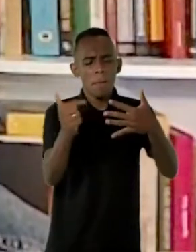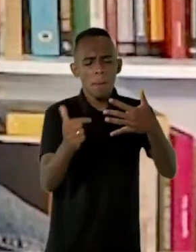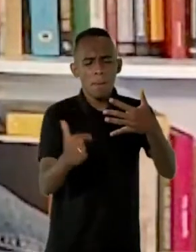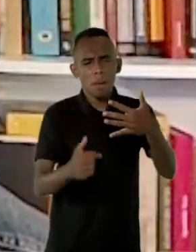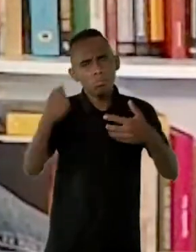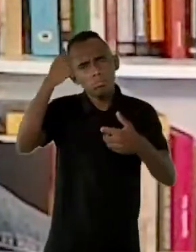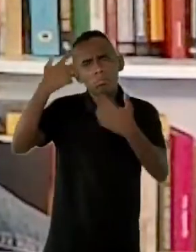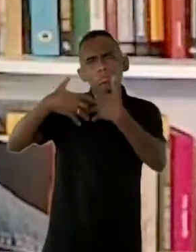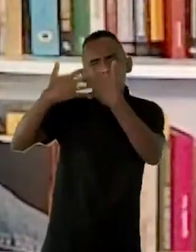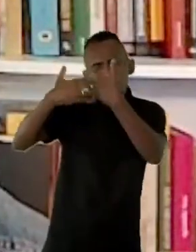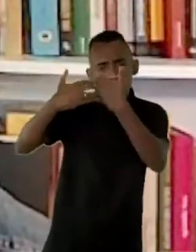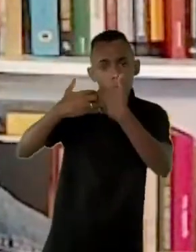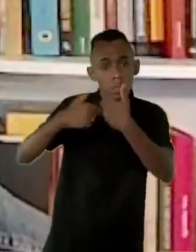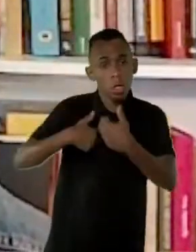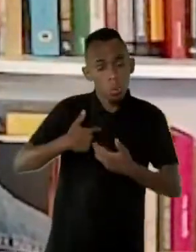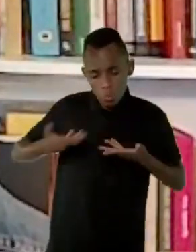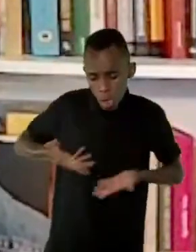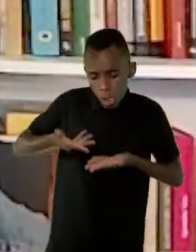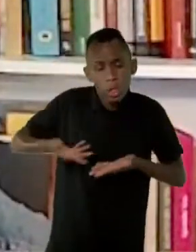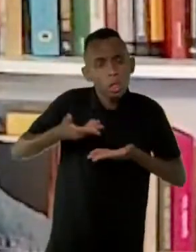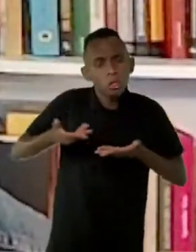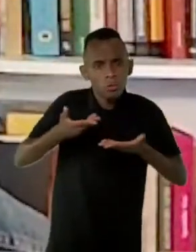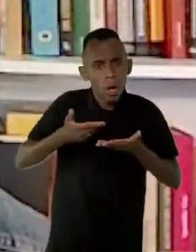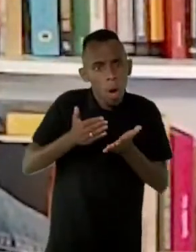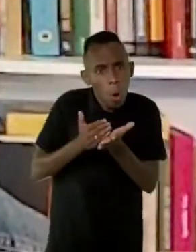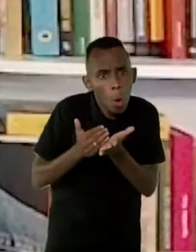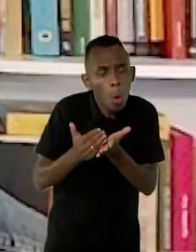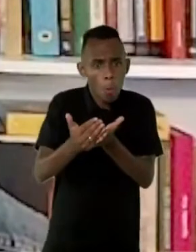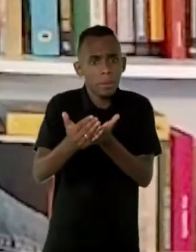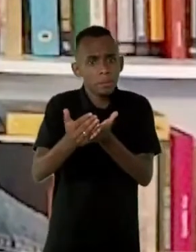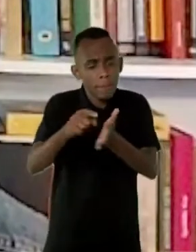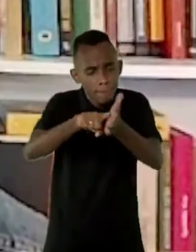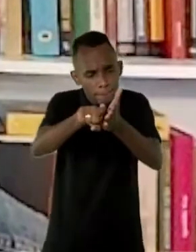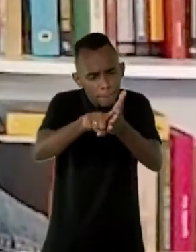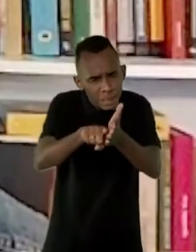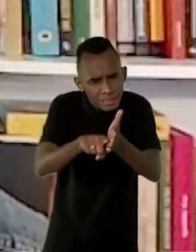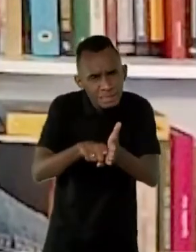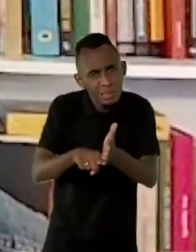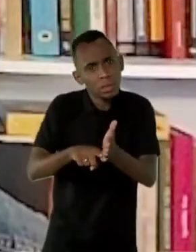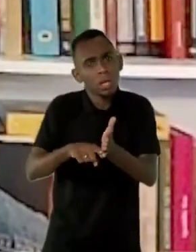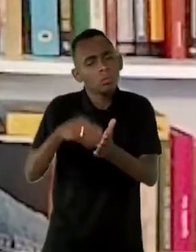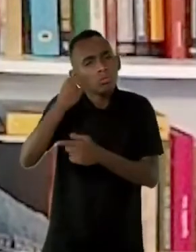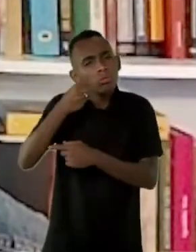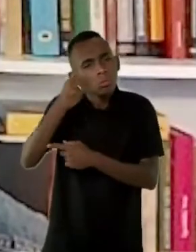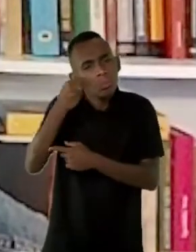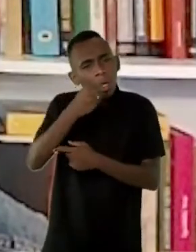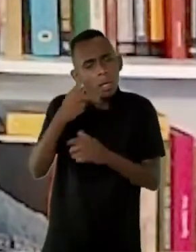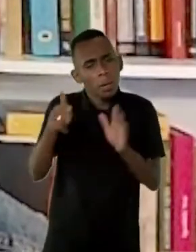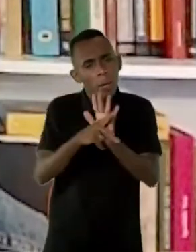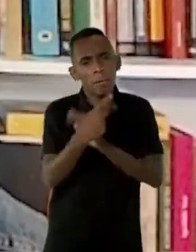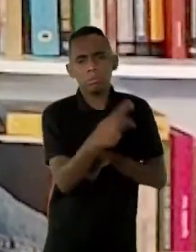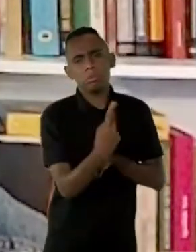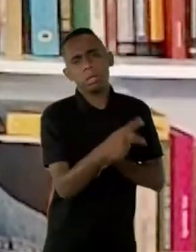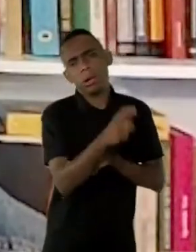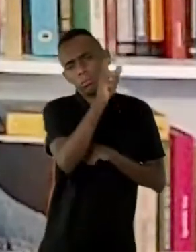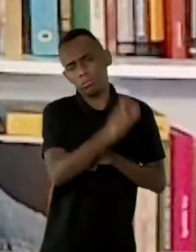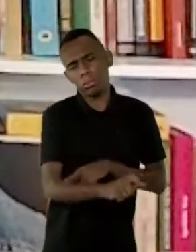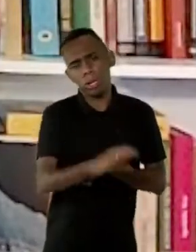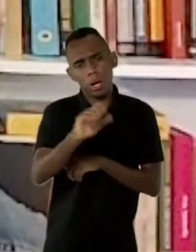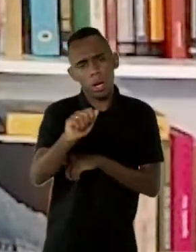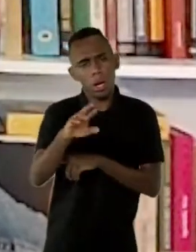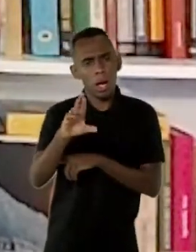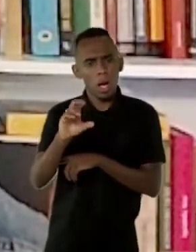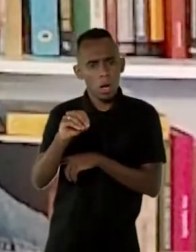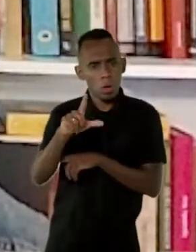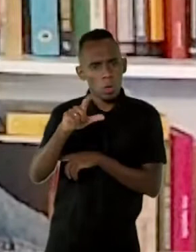cabeça e aí me fez mergulhar na história, na trajetória da Carolina. Em tudo que ela